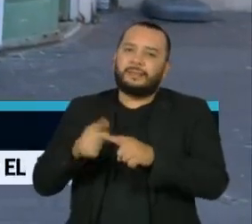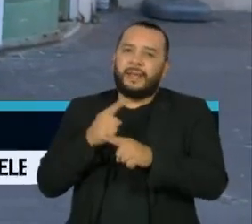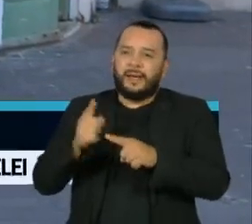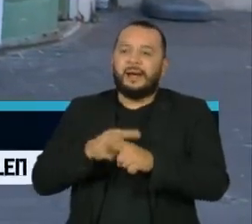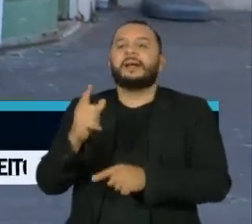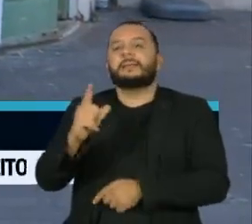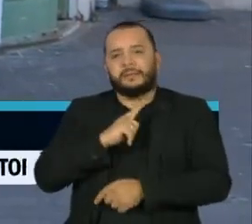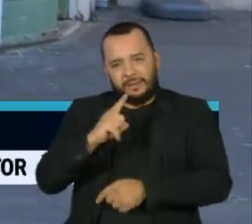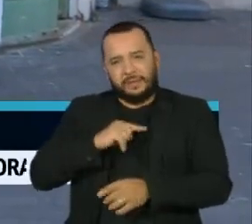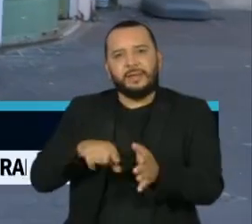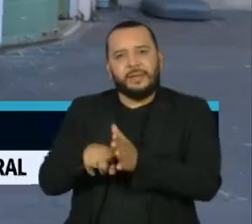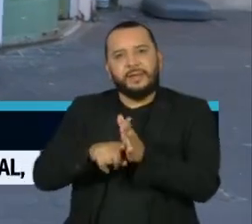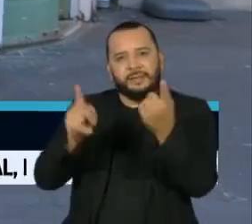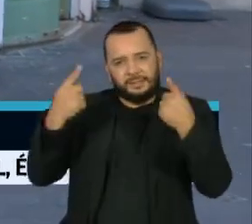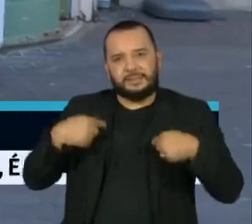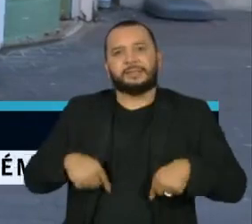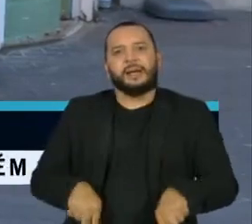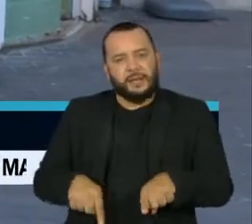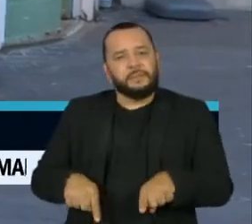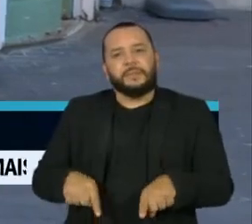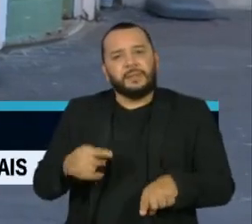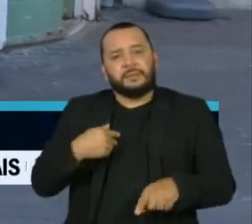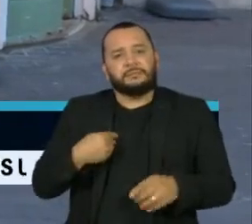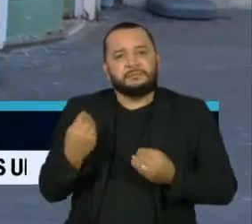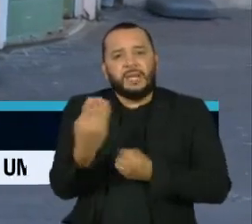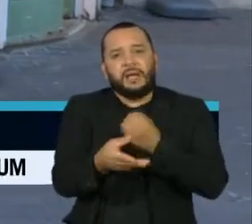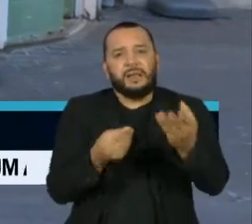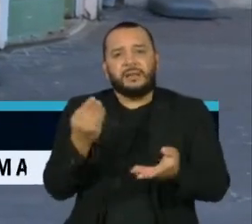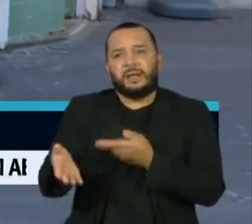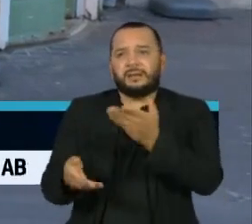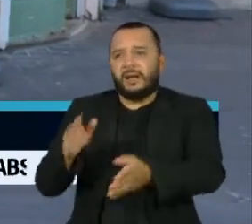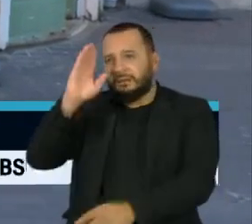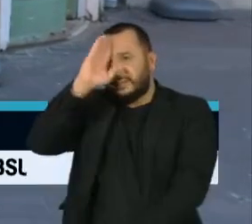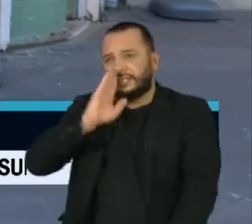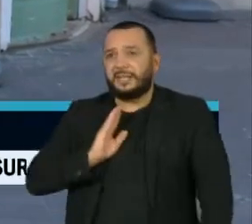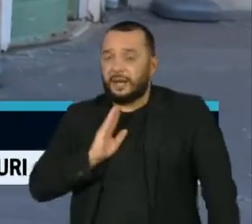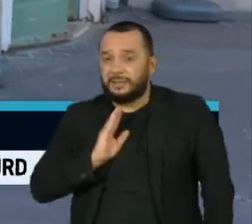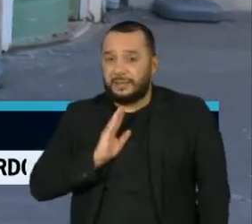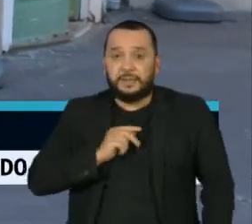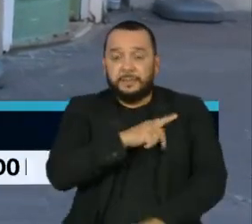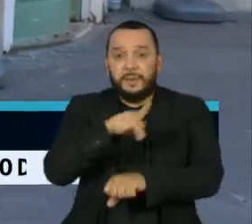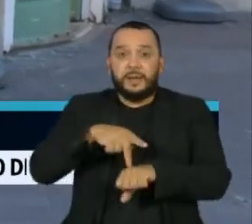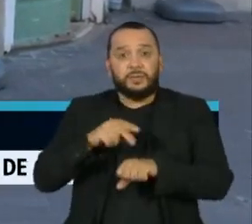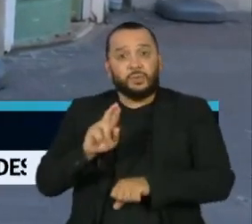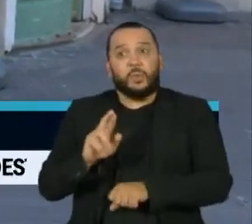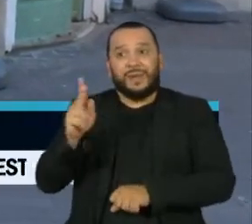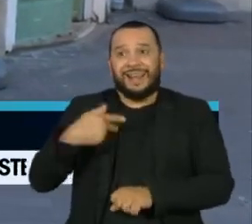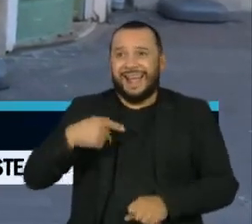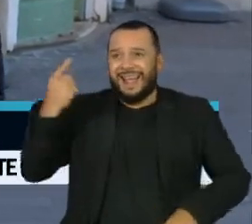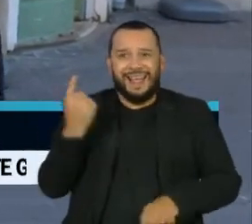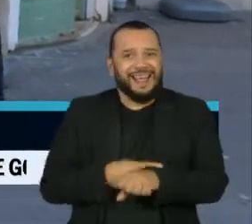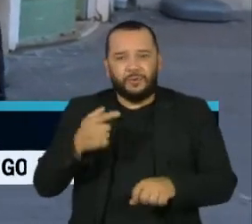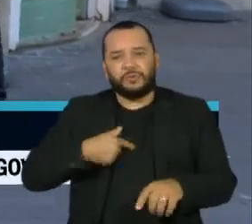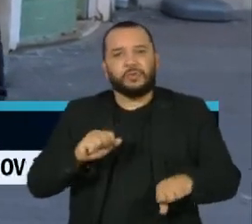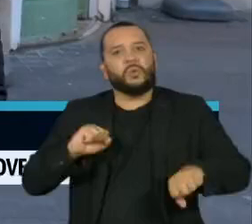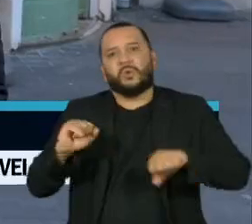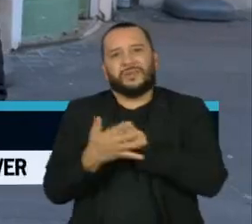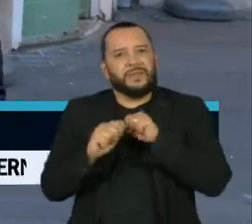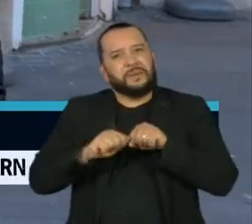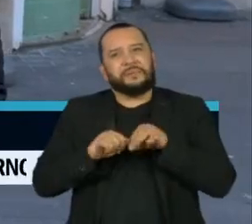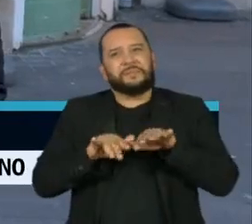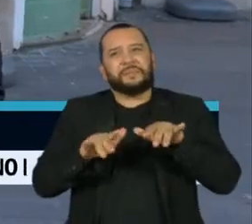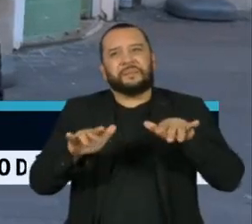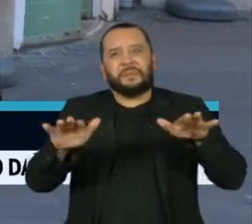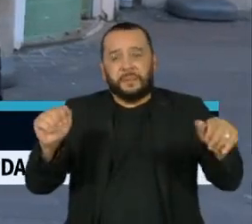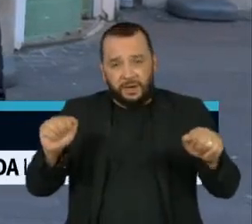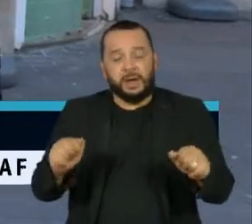Europa, oferece kits de autoteste de graça. Só essa semana, em que o Reino Unido bateu recorde no número de casos de